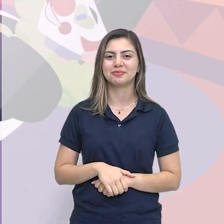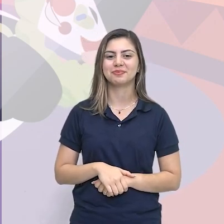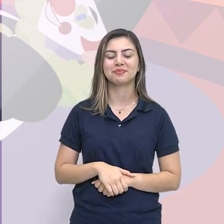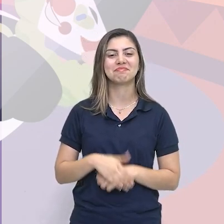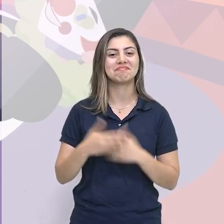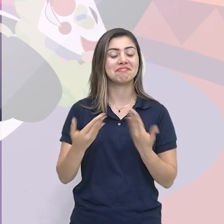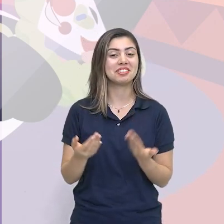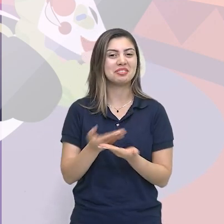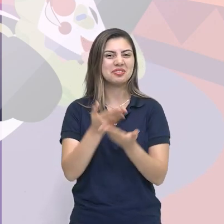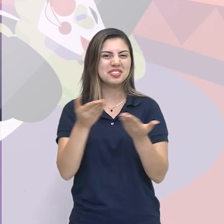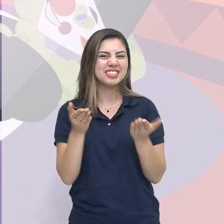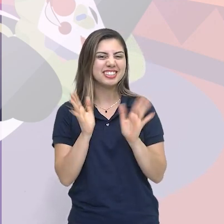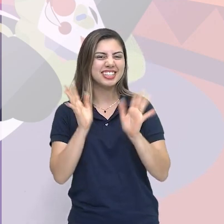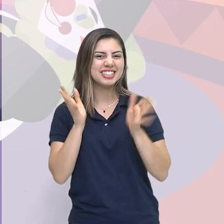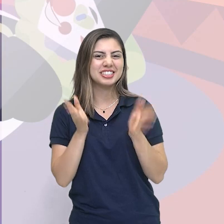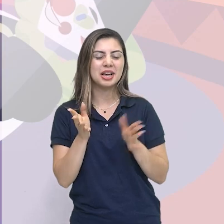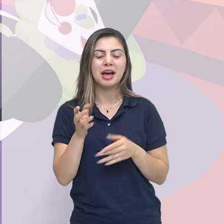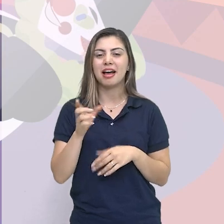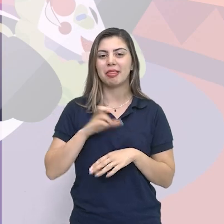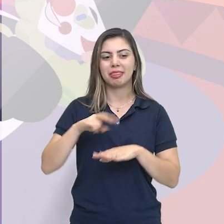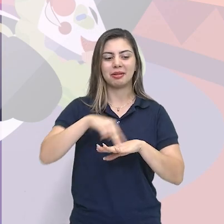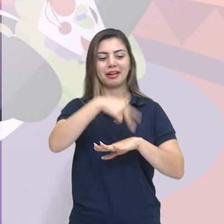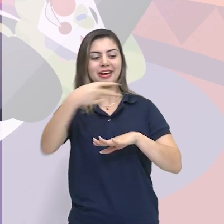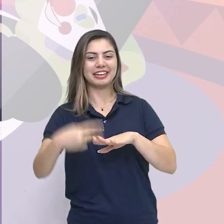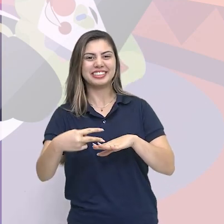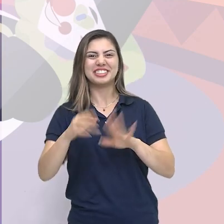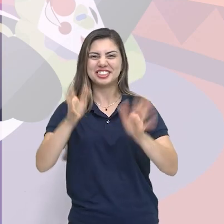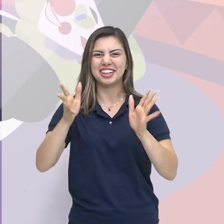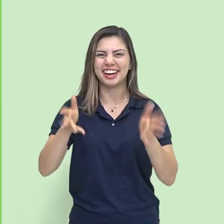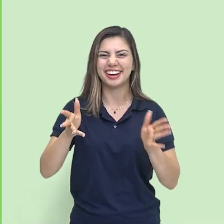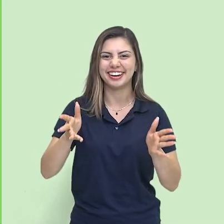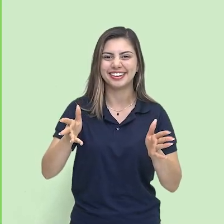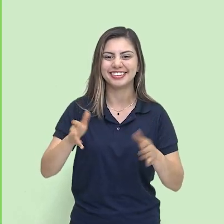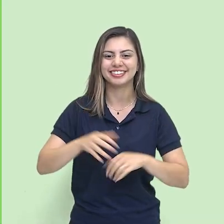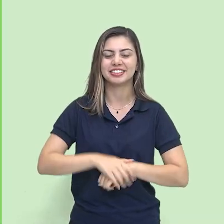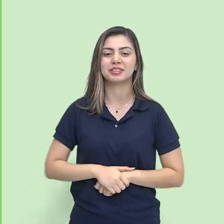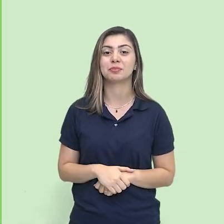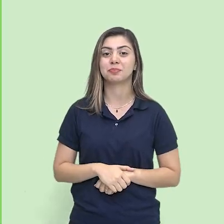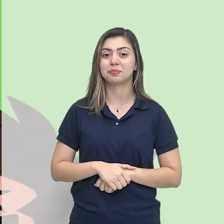Ai, quem nunca teve um dia escorregadio assim?